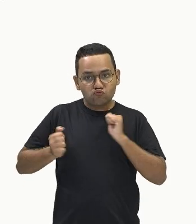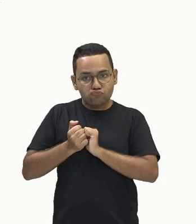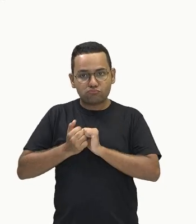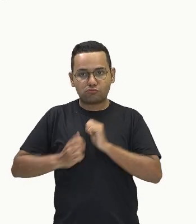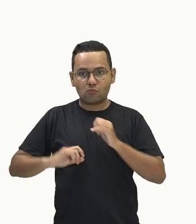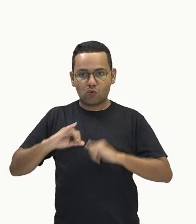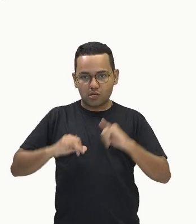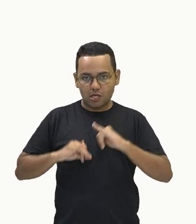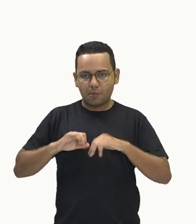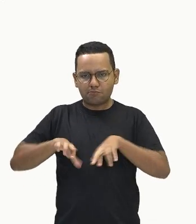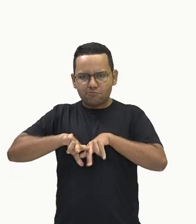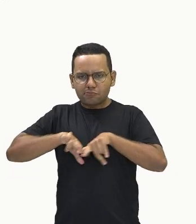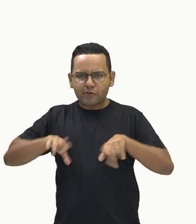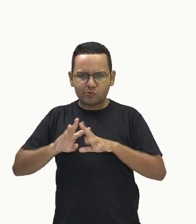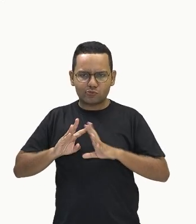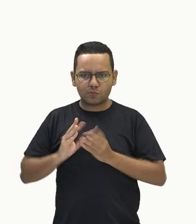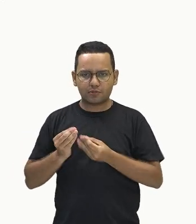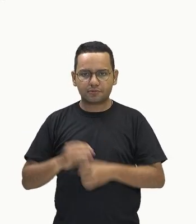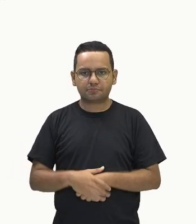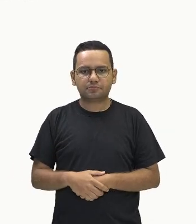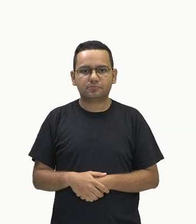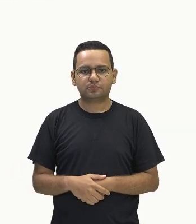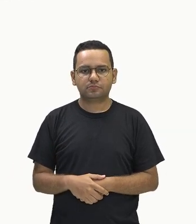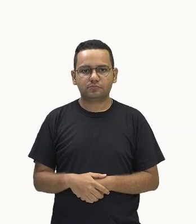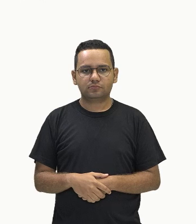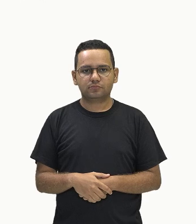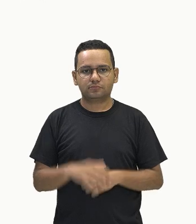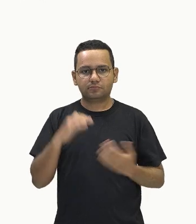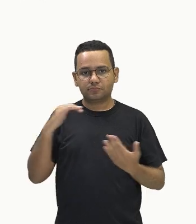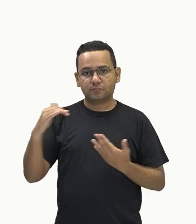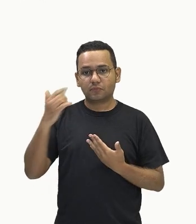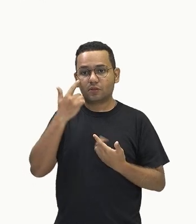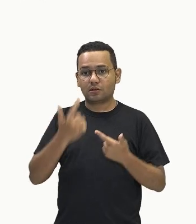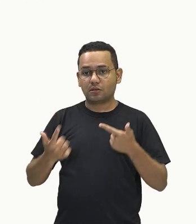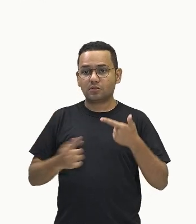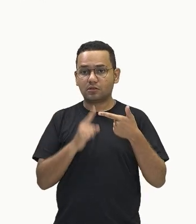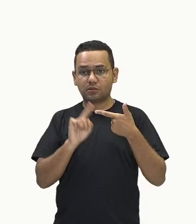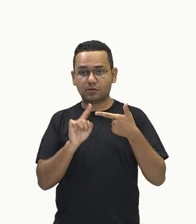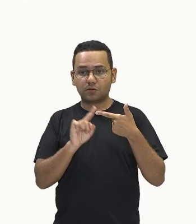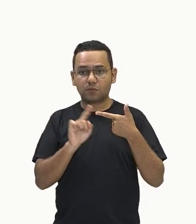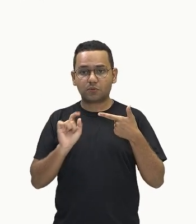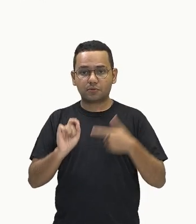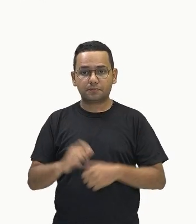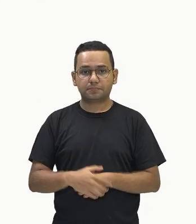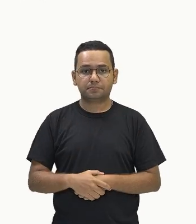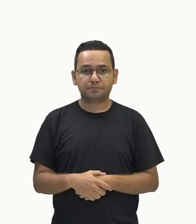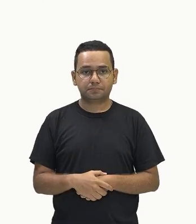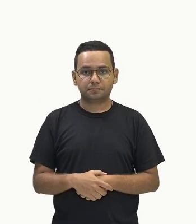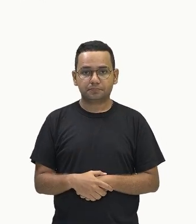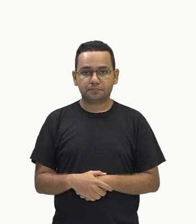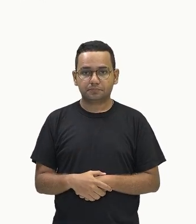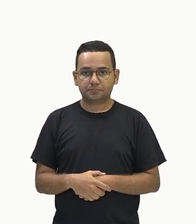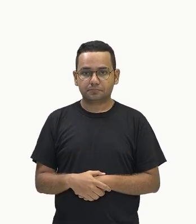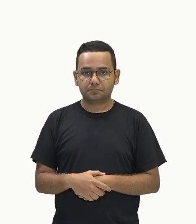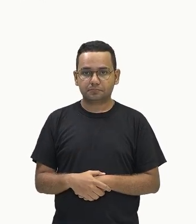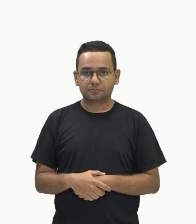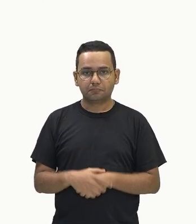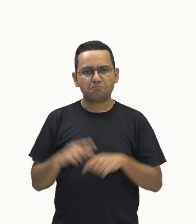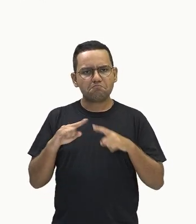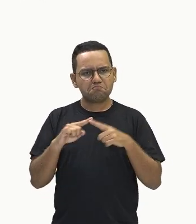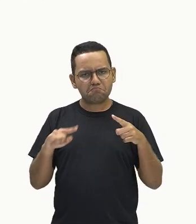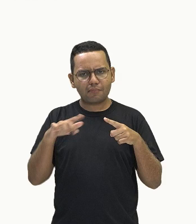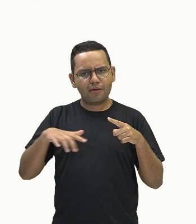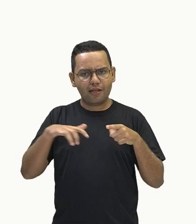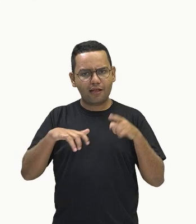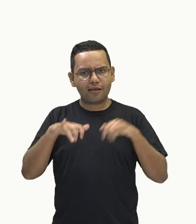digestão. Na segunda etapa da digestão química, a digestão química é um processo